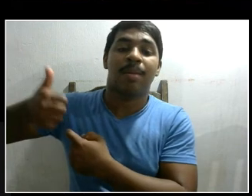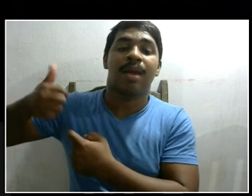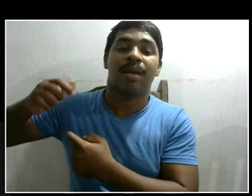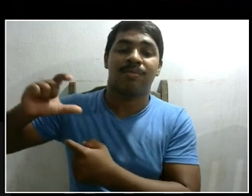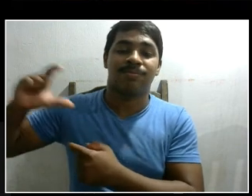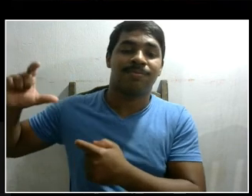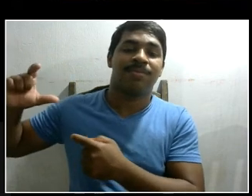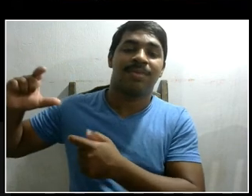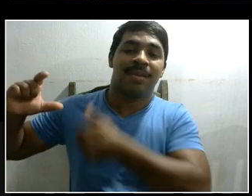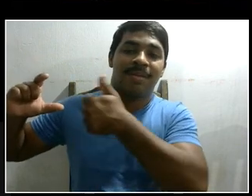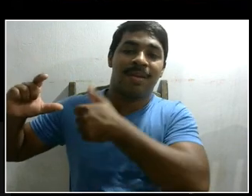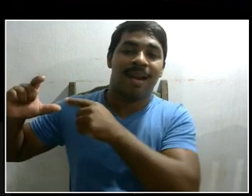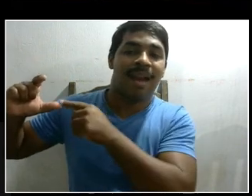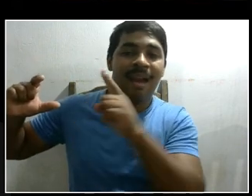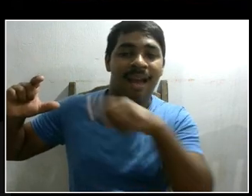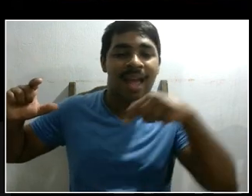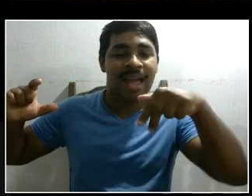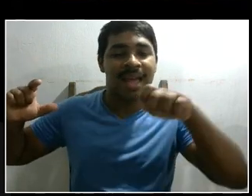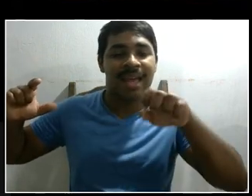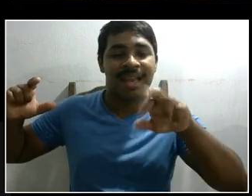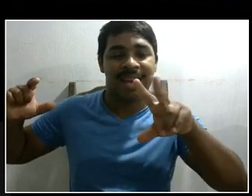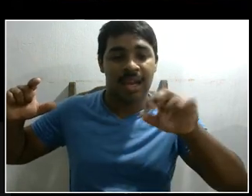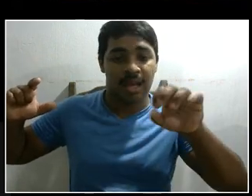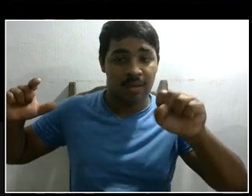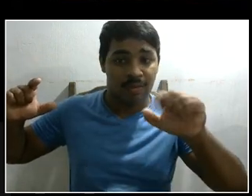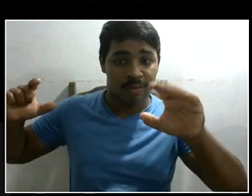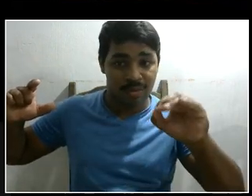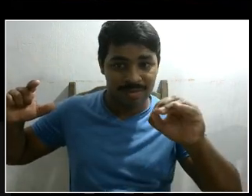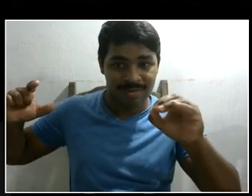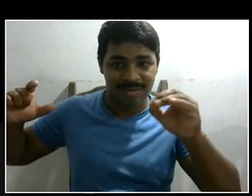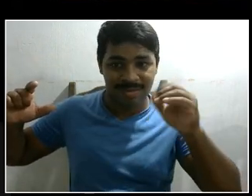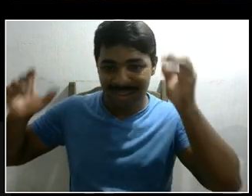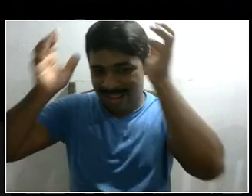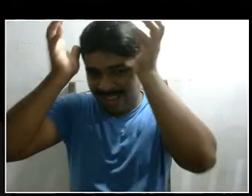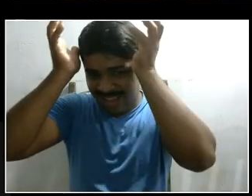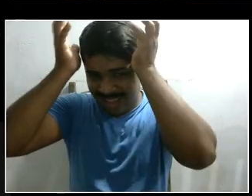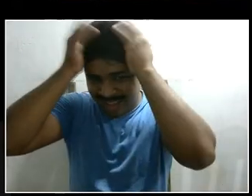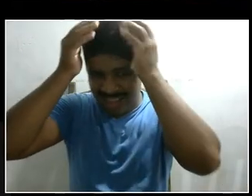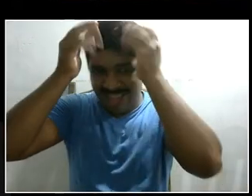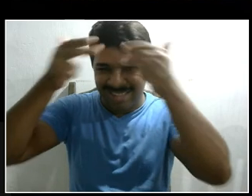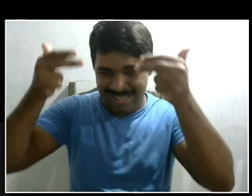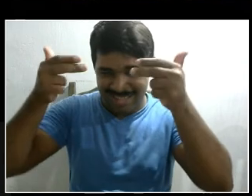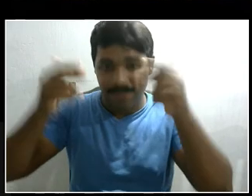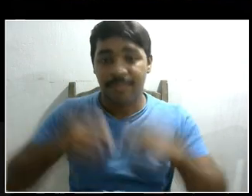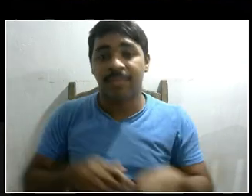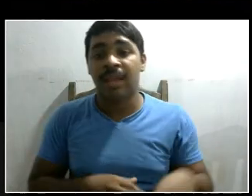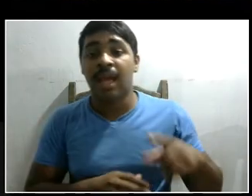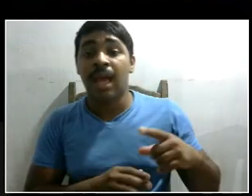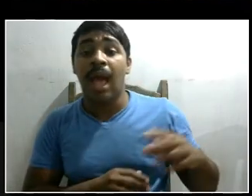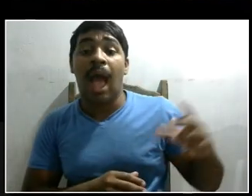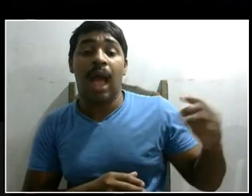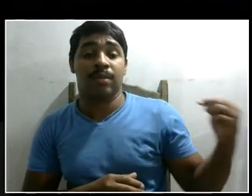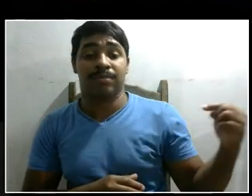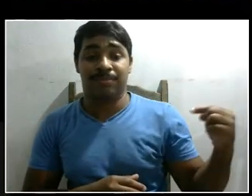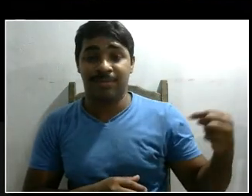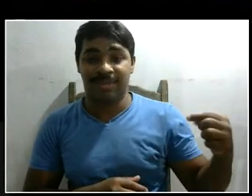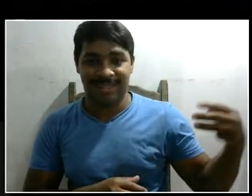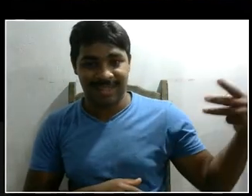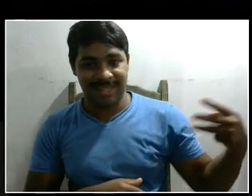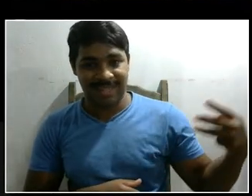medula espinhal. Temos o tecido muscular, que vai formar os músculos, né? Então, temos 3 tipos, o